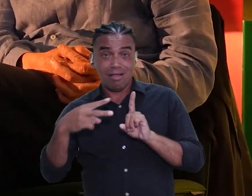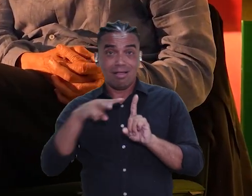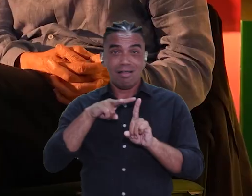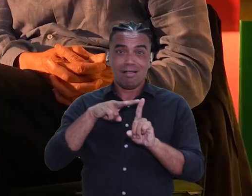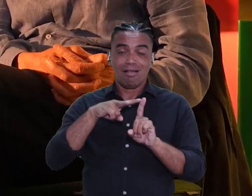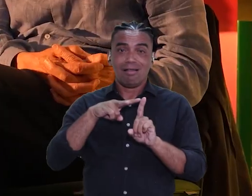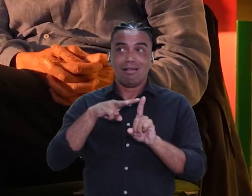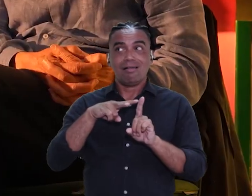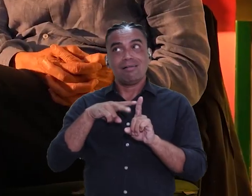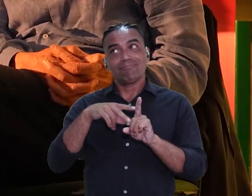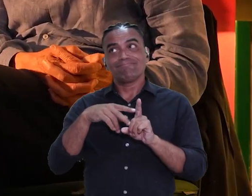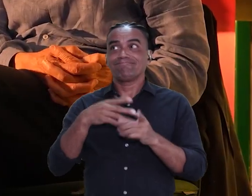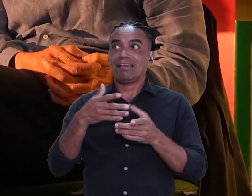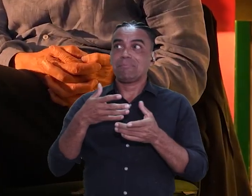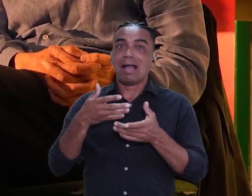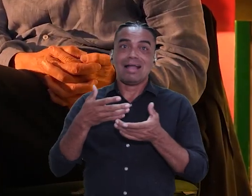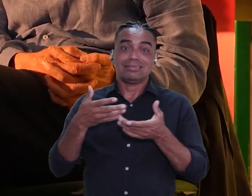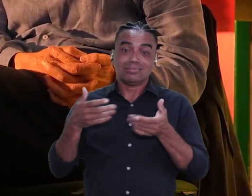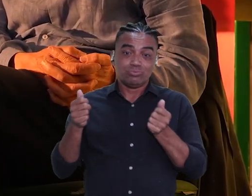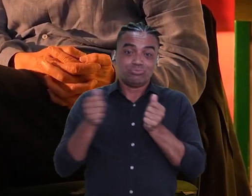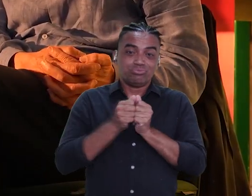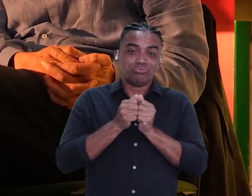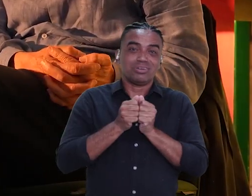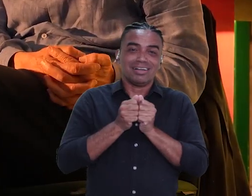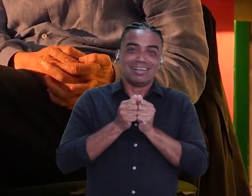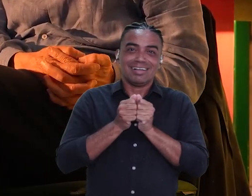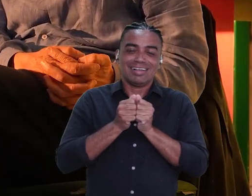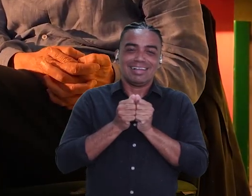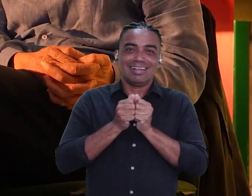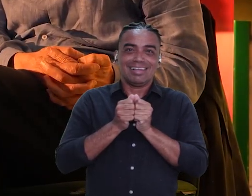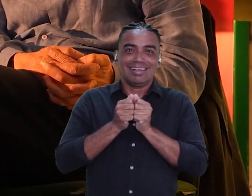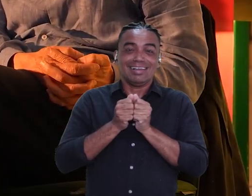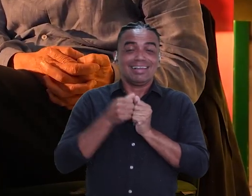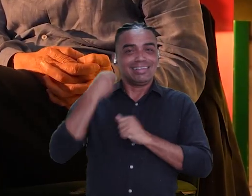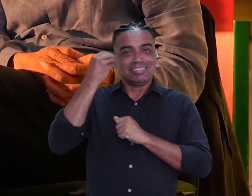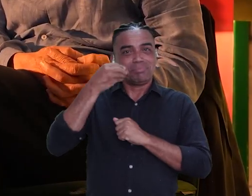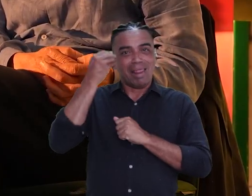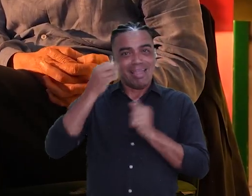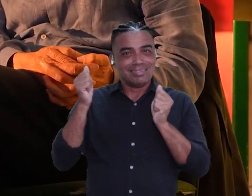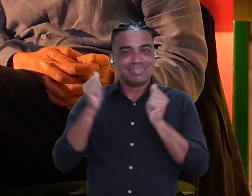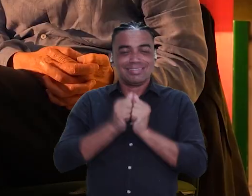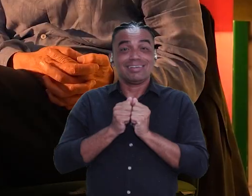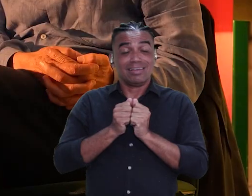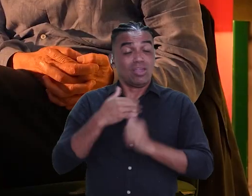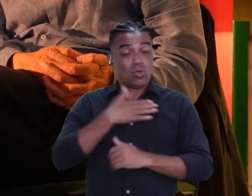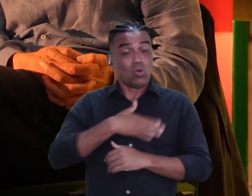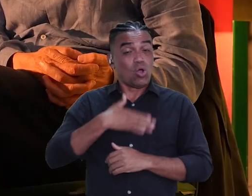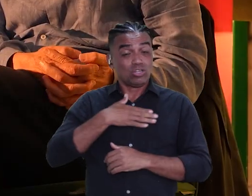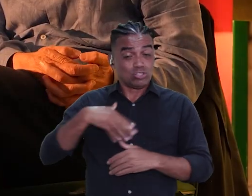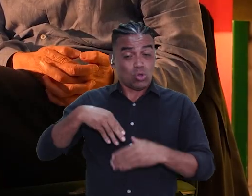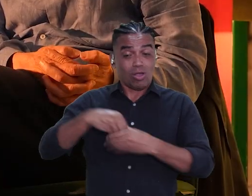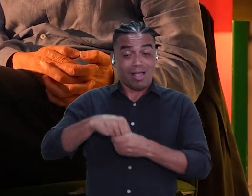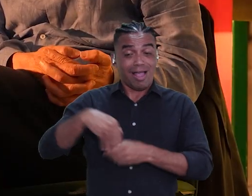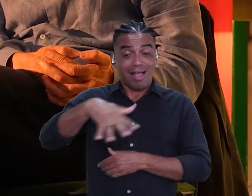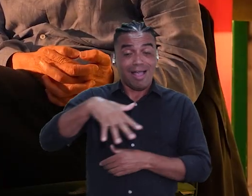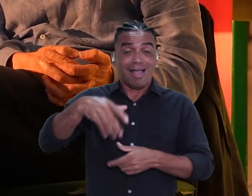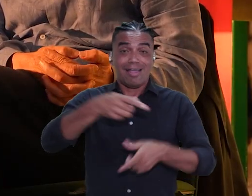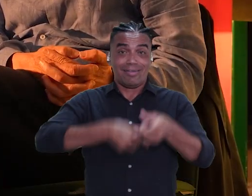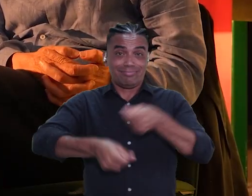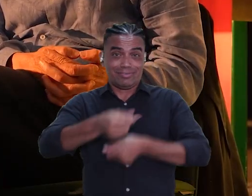mais agregadora, né? Que tem uma experiência agregadora. Eu gosto de trazer da economia a